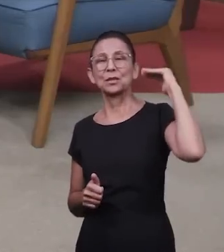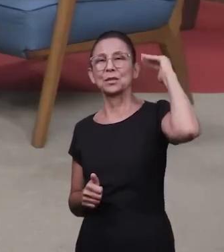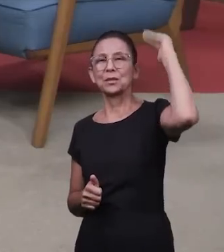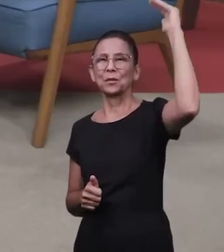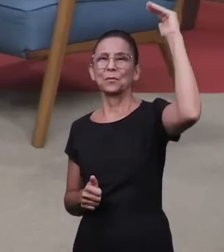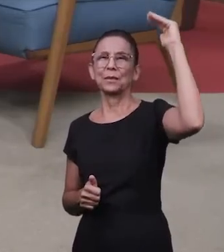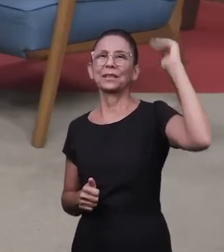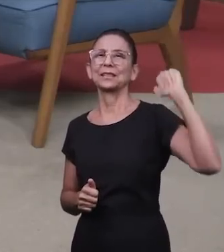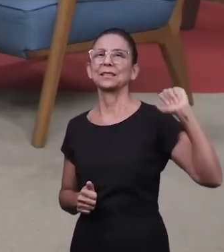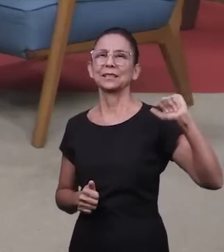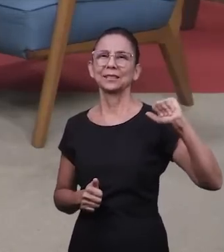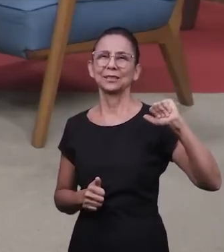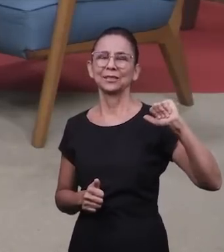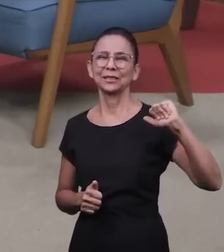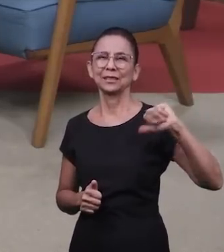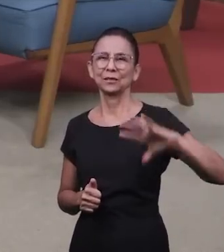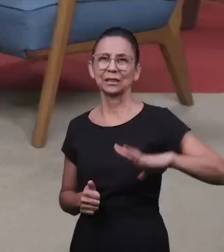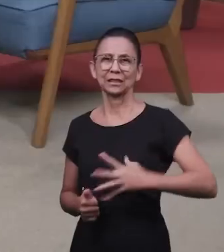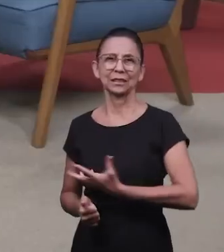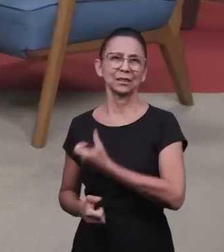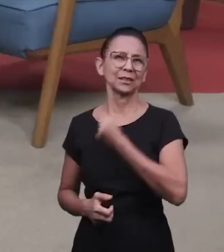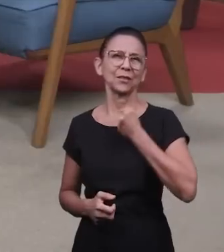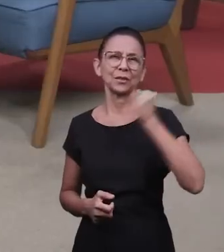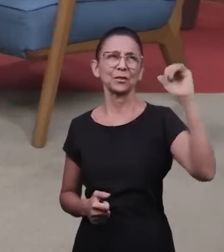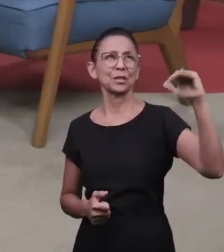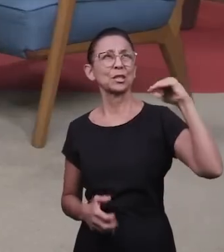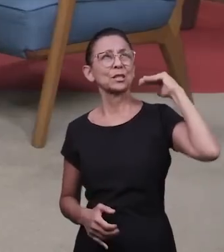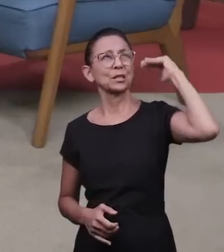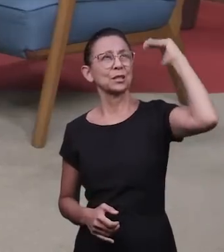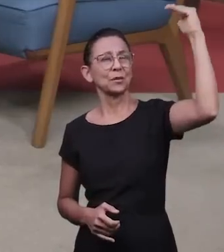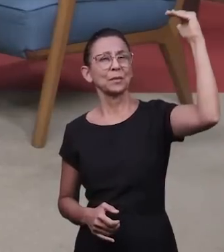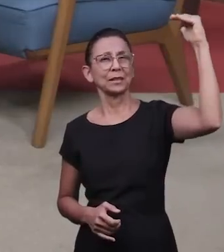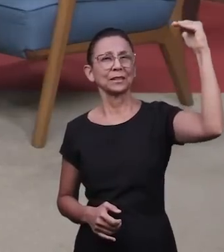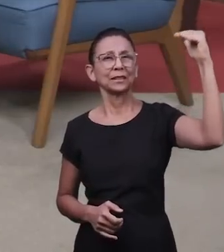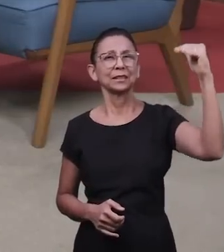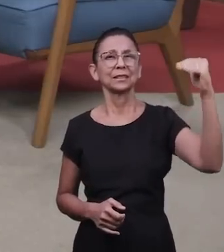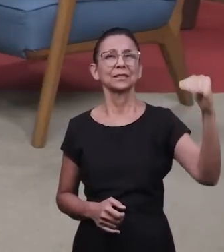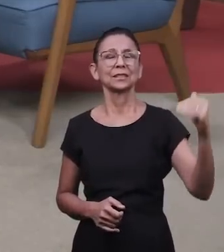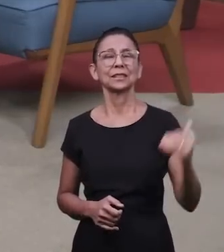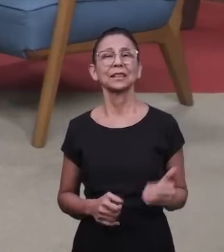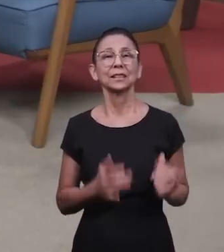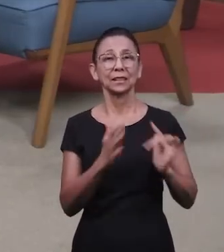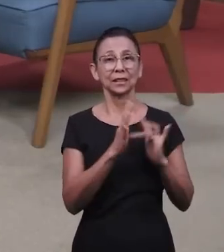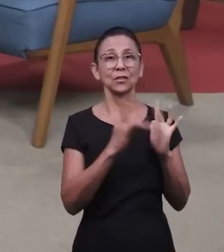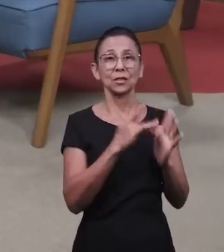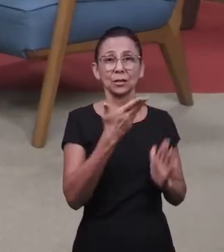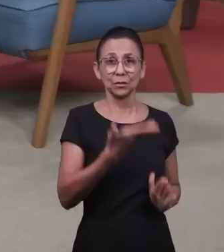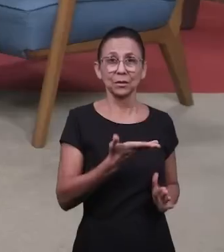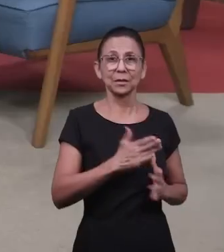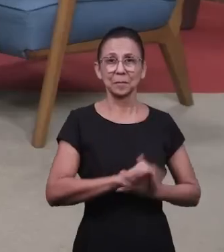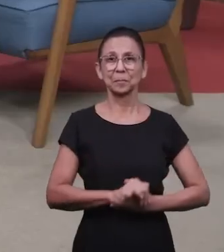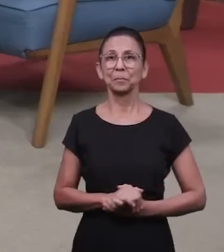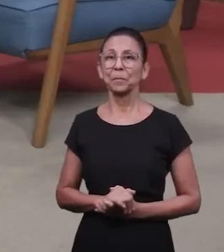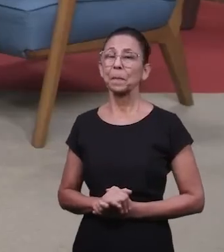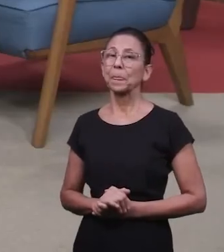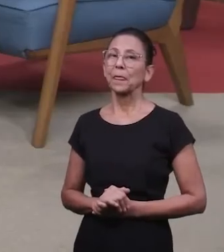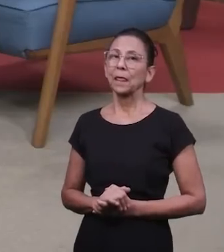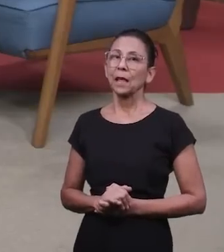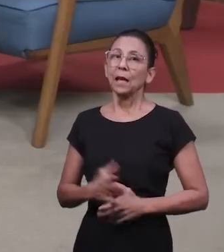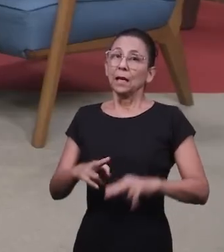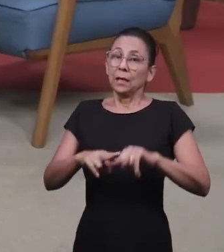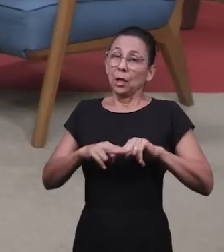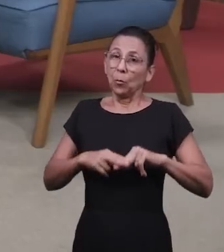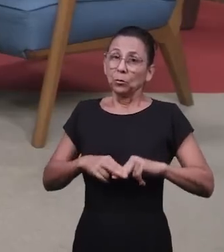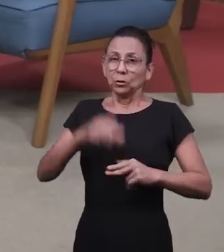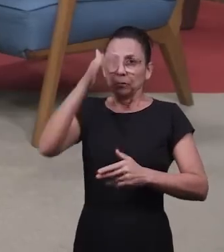seu Salvador. Esse é o grande valor para o crente e aquilo que o move a continuar na sua fé.